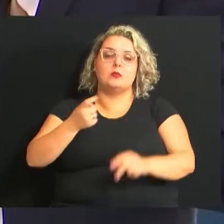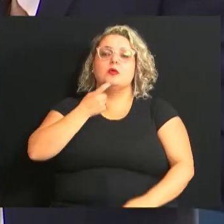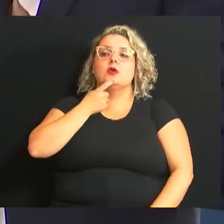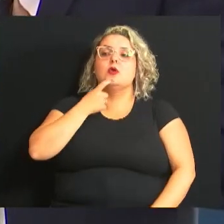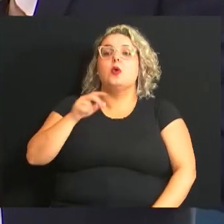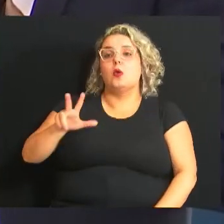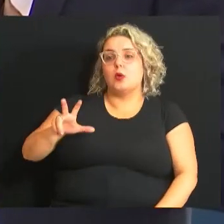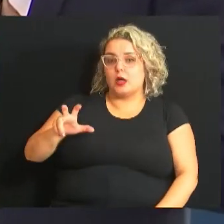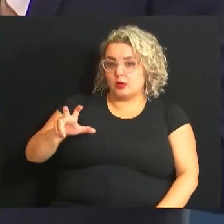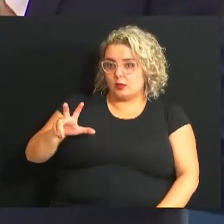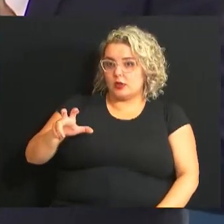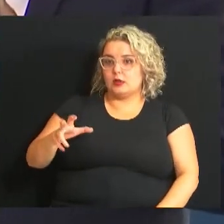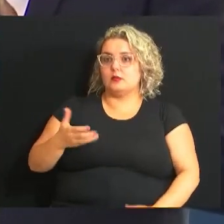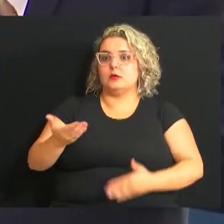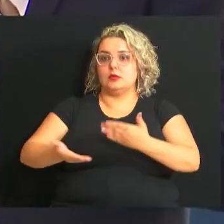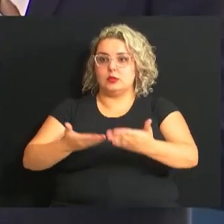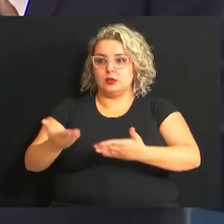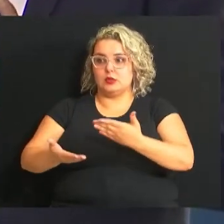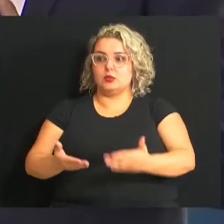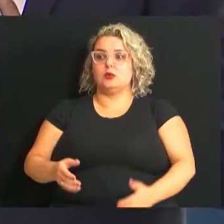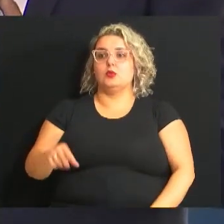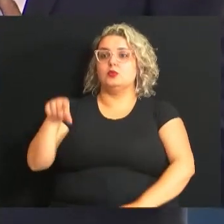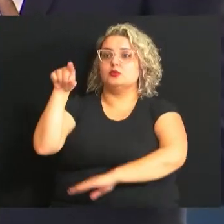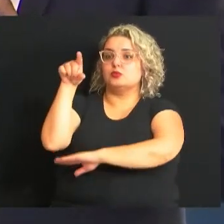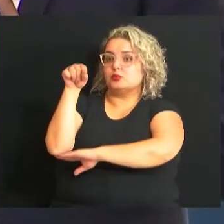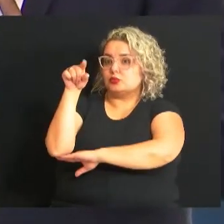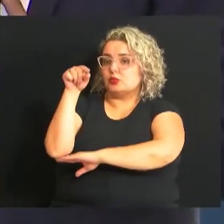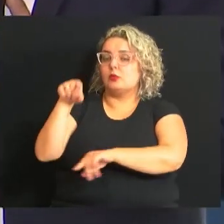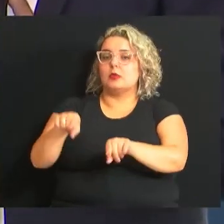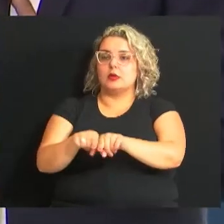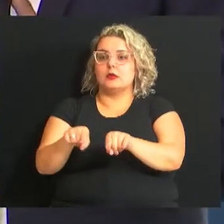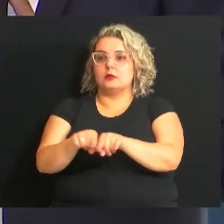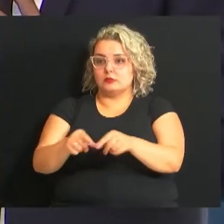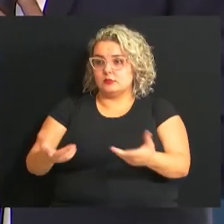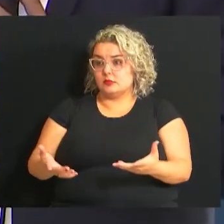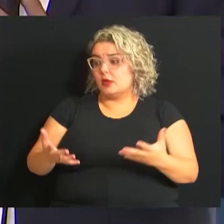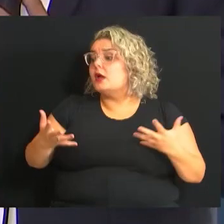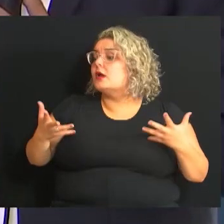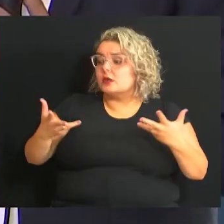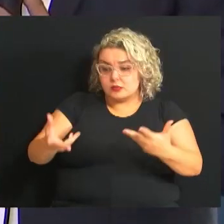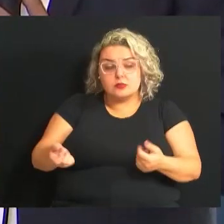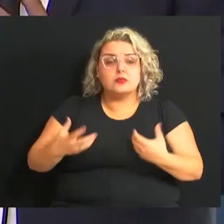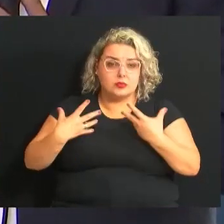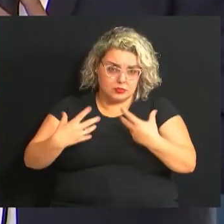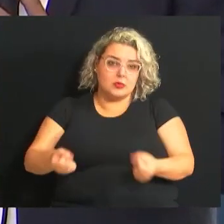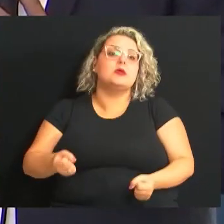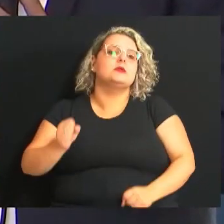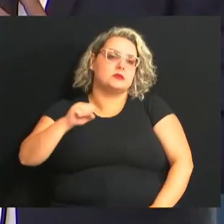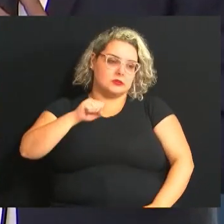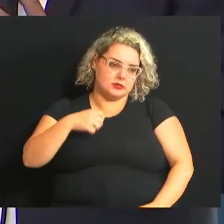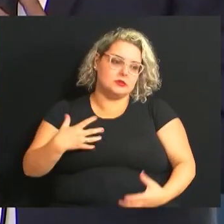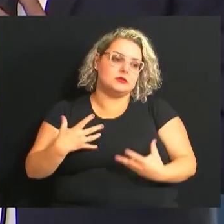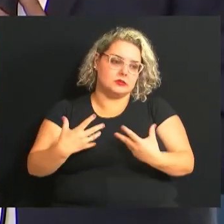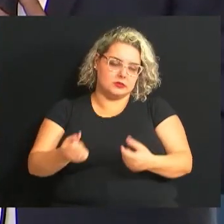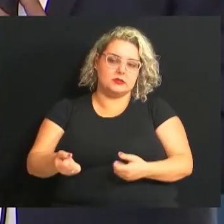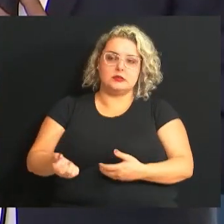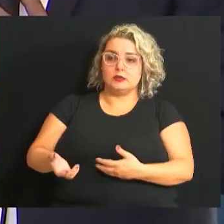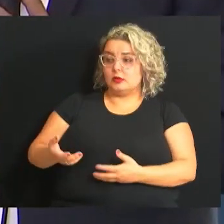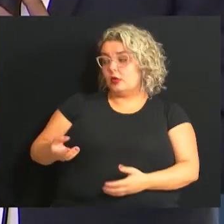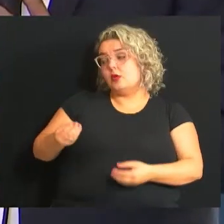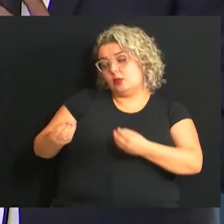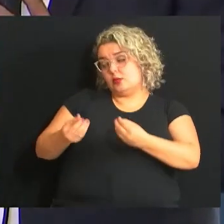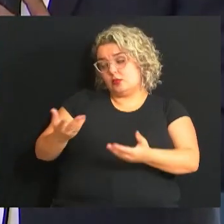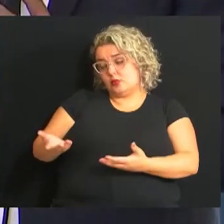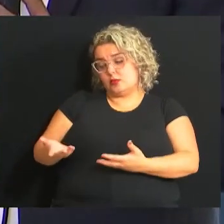em tratativas com o Shopping Dom Pedro. Então, a tendência é que todos acabem, né? Aderindo. Até porque, como não o